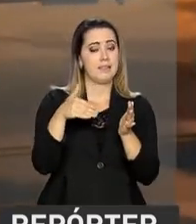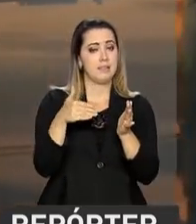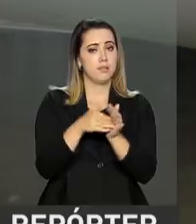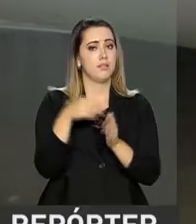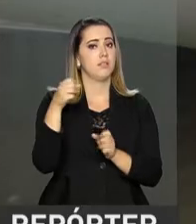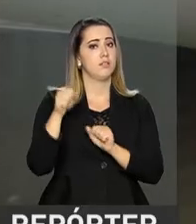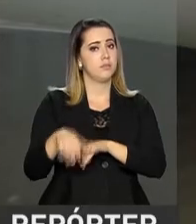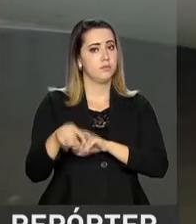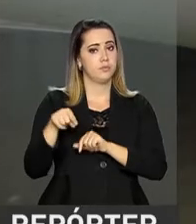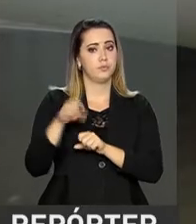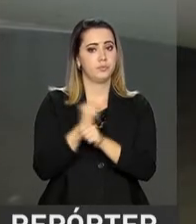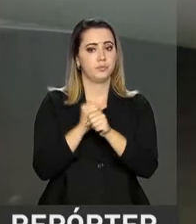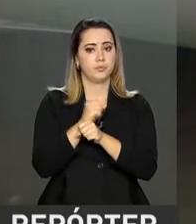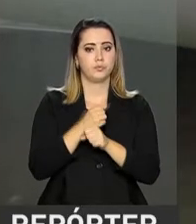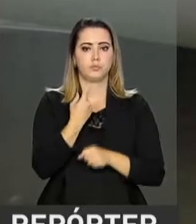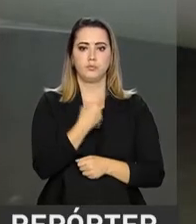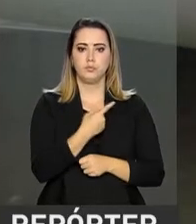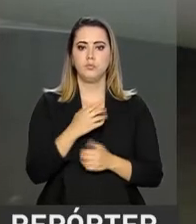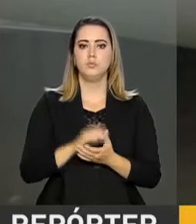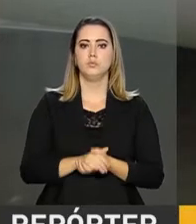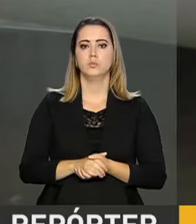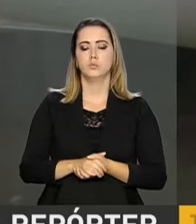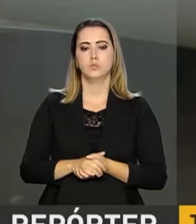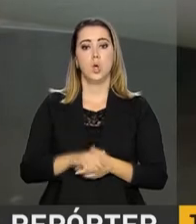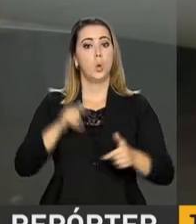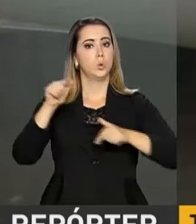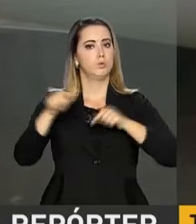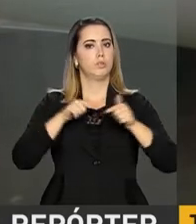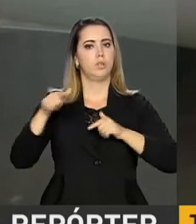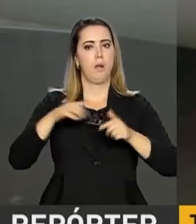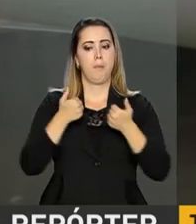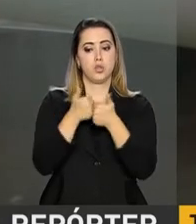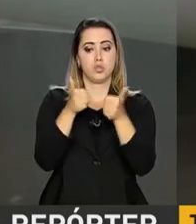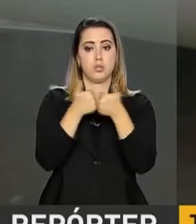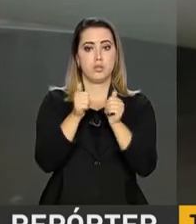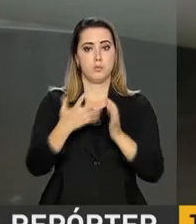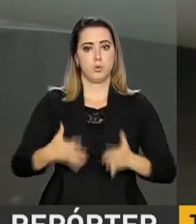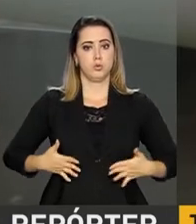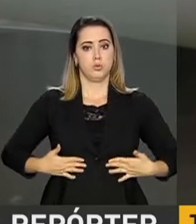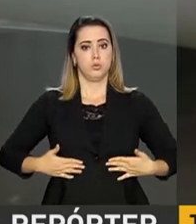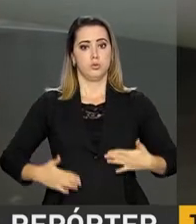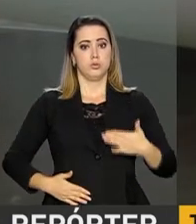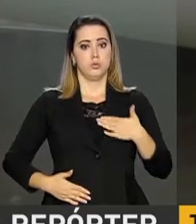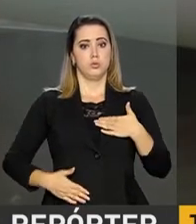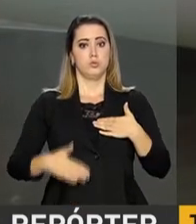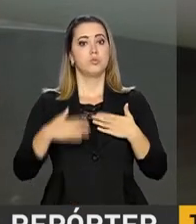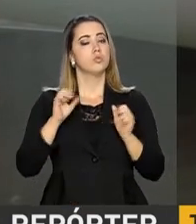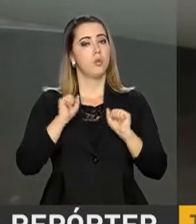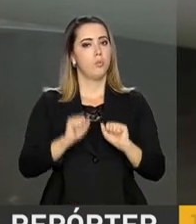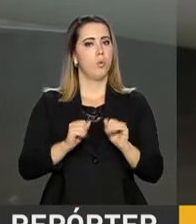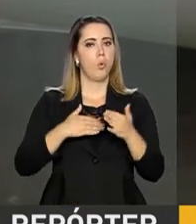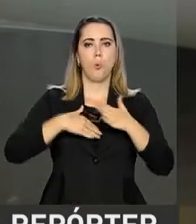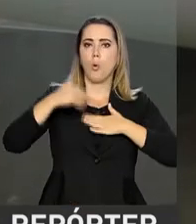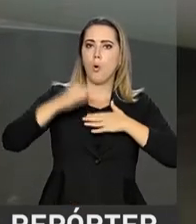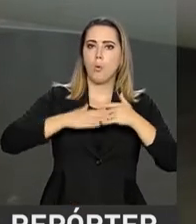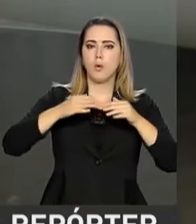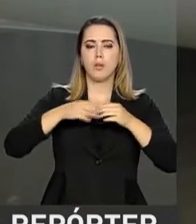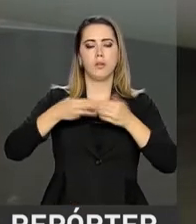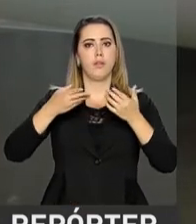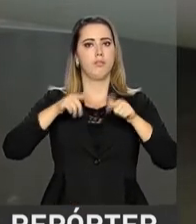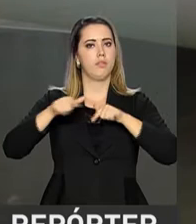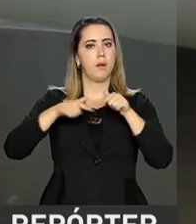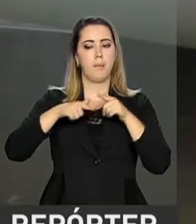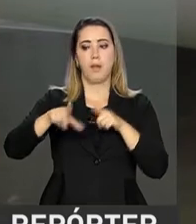deste ano. Cumprir uma missão de transporte de órgão, na verdade, a gente tem essa tripulação pronta para cumprir qualquer tipo de missão que for